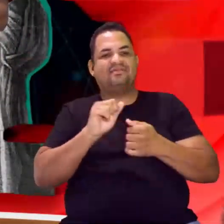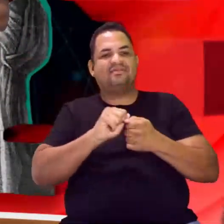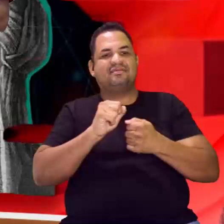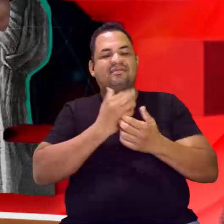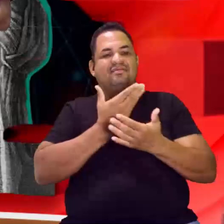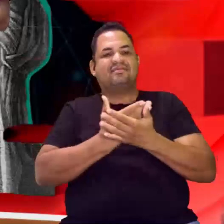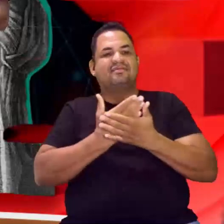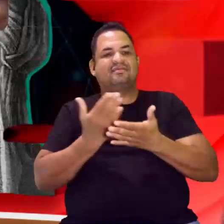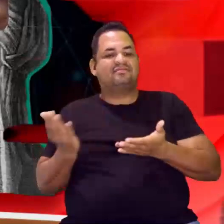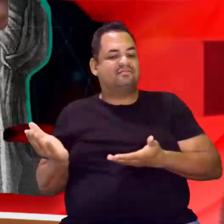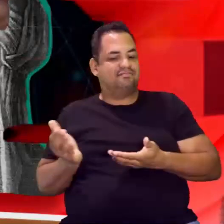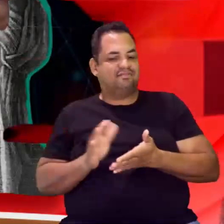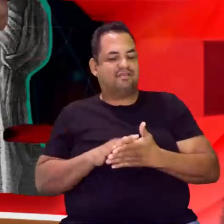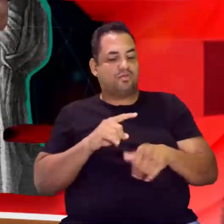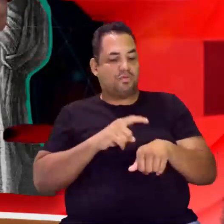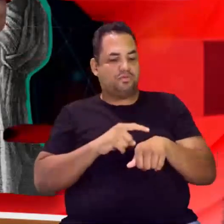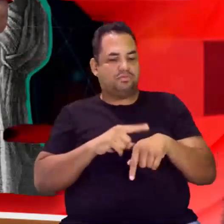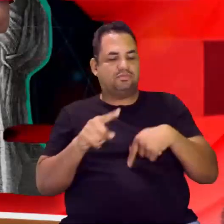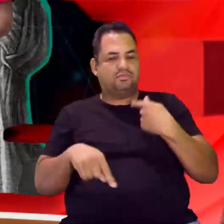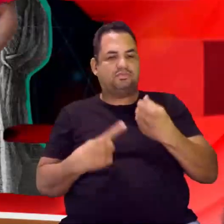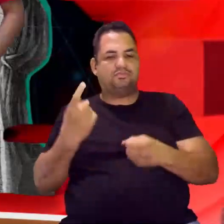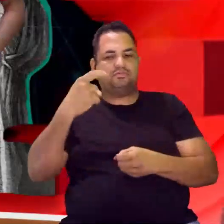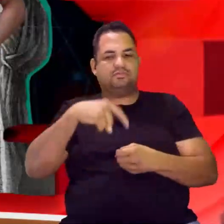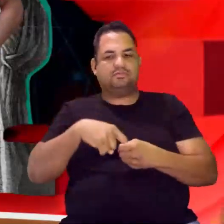aula. Então, agora é com vocês. Até já!